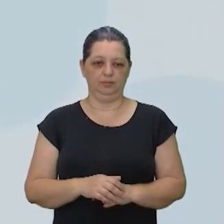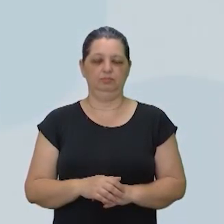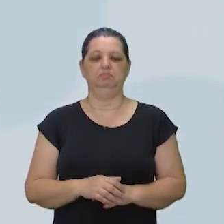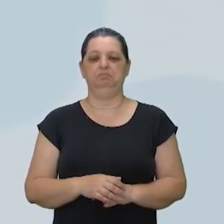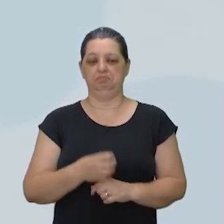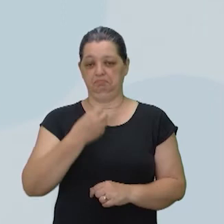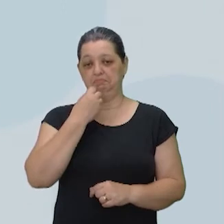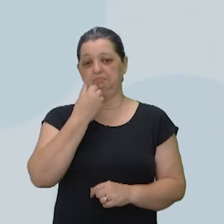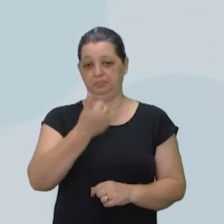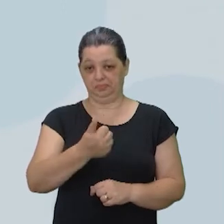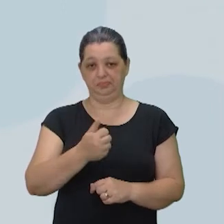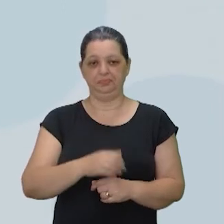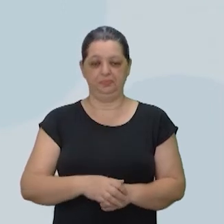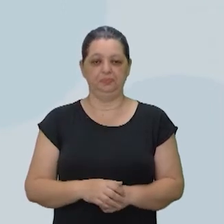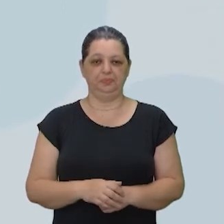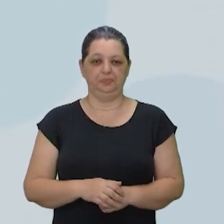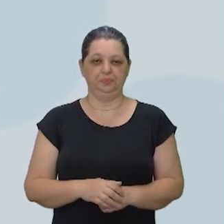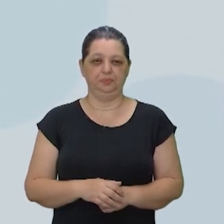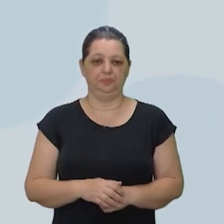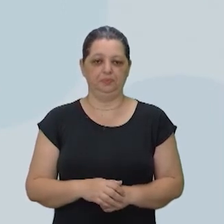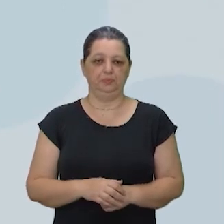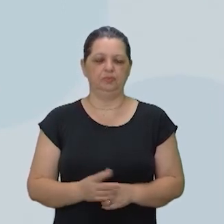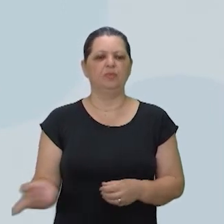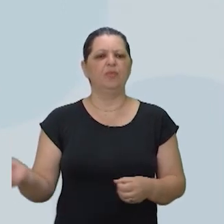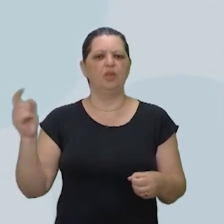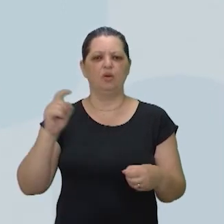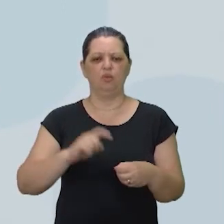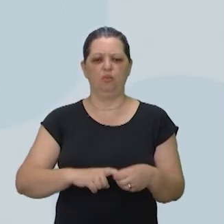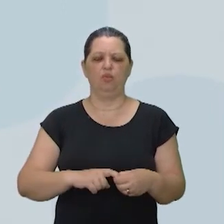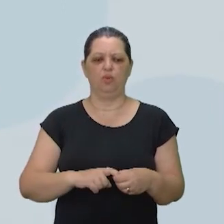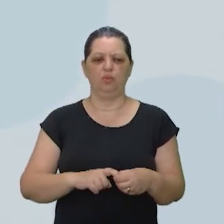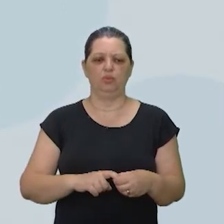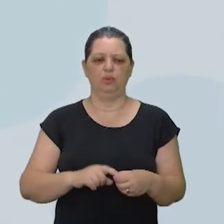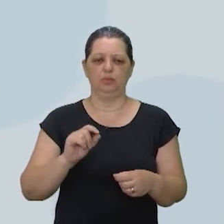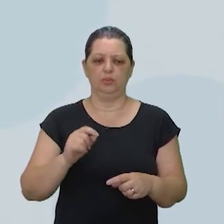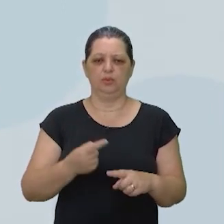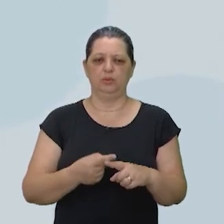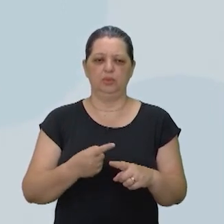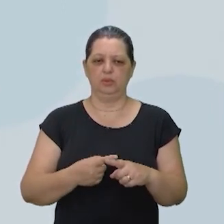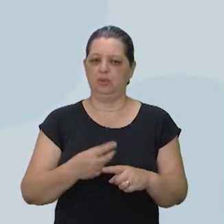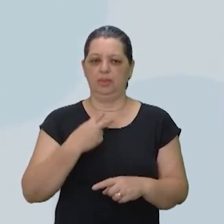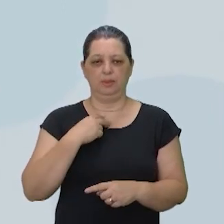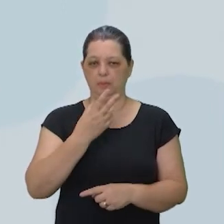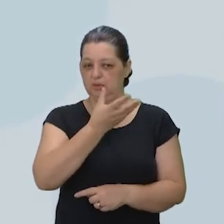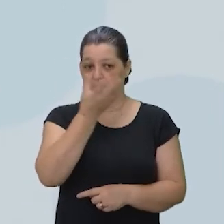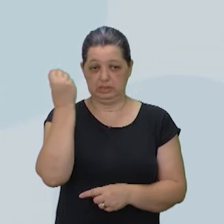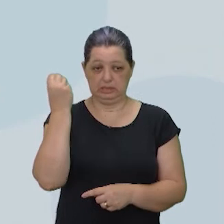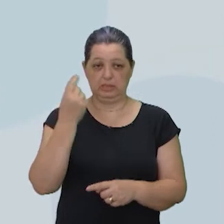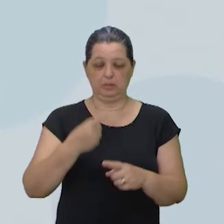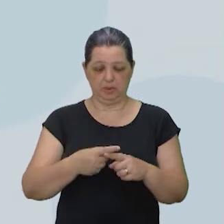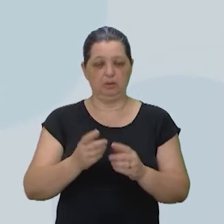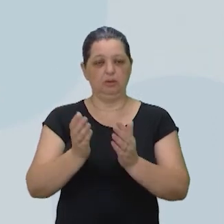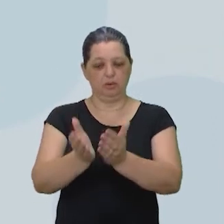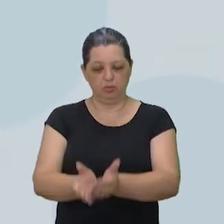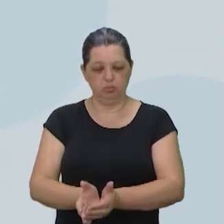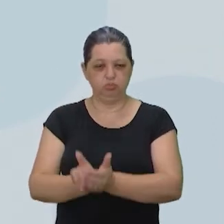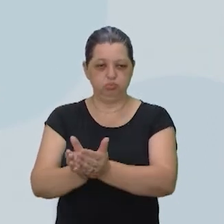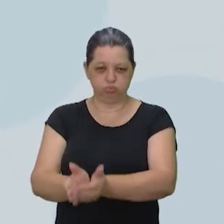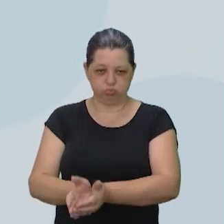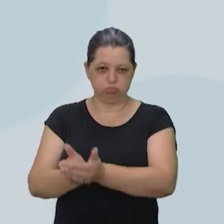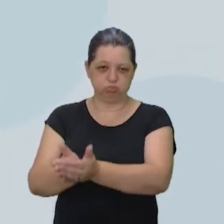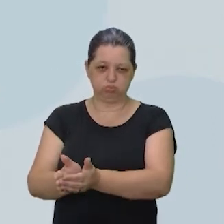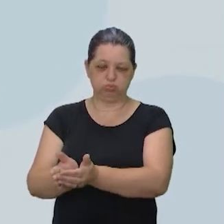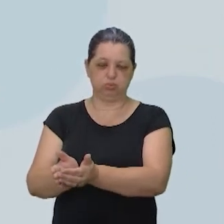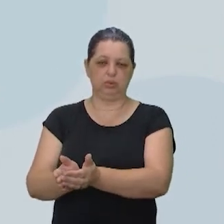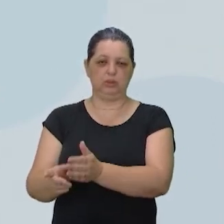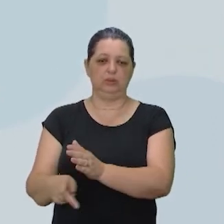Muito bem. A gente volta um pouquinho só, a gente não pode esquecer que tudo era explorado, mandado para esses portos e da